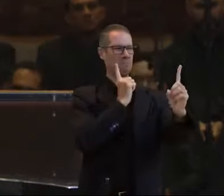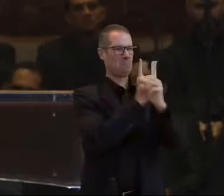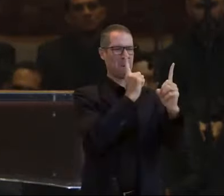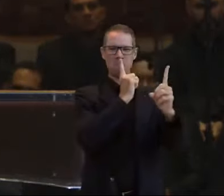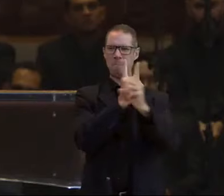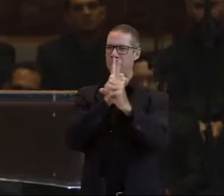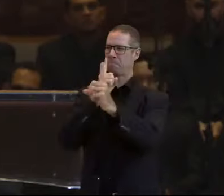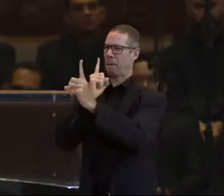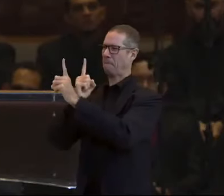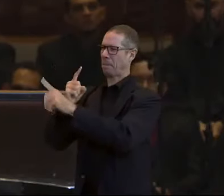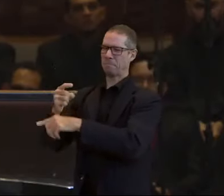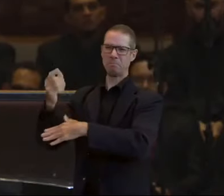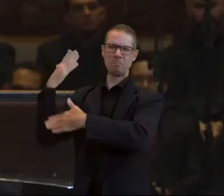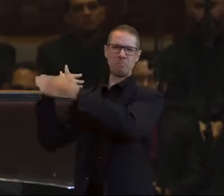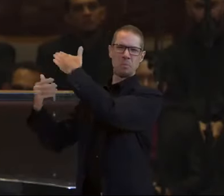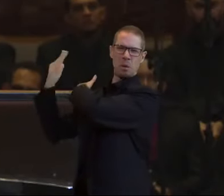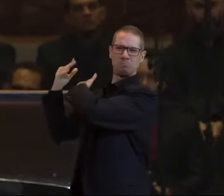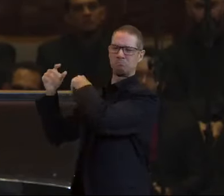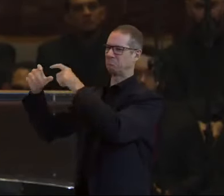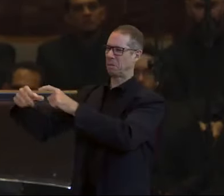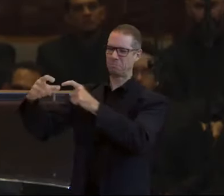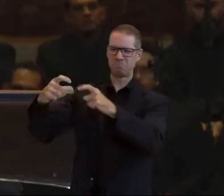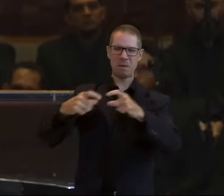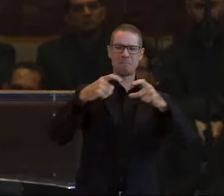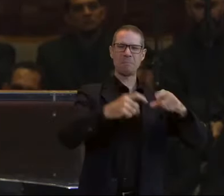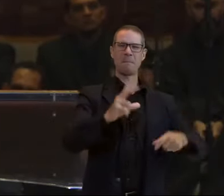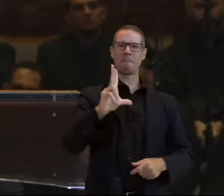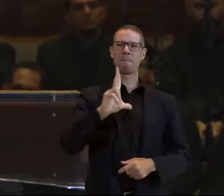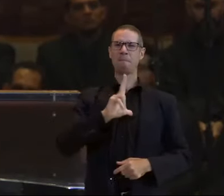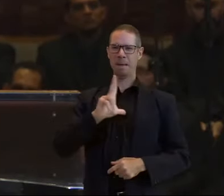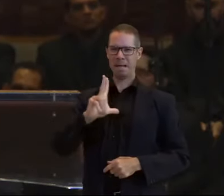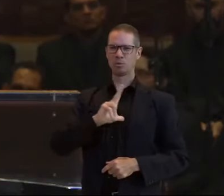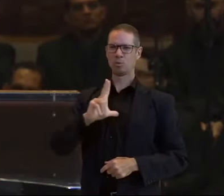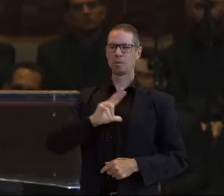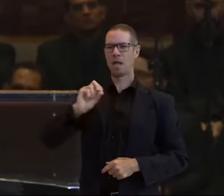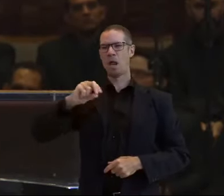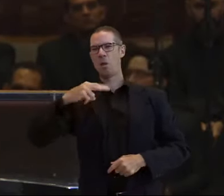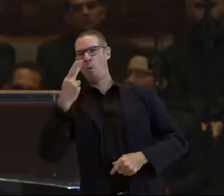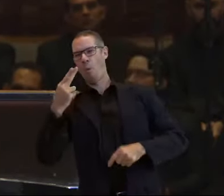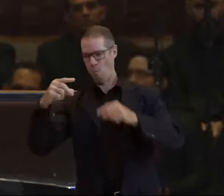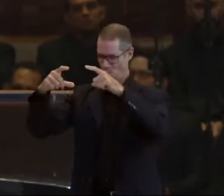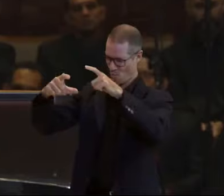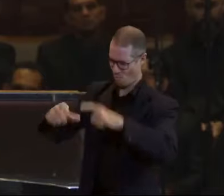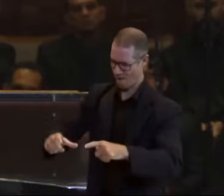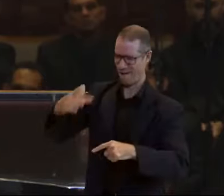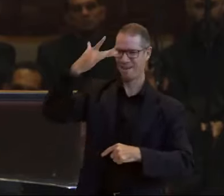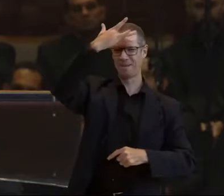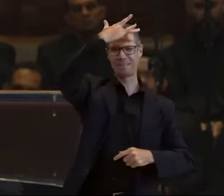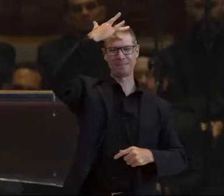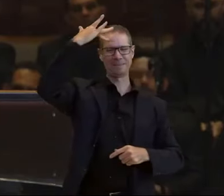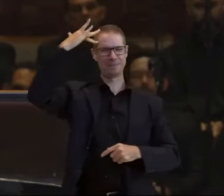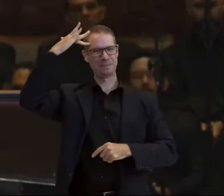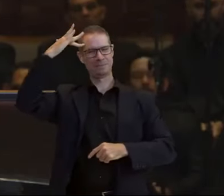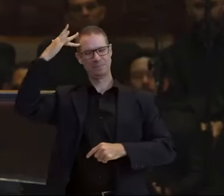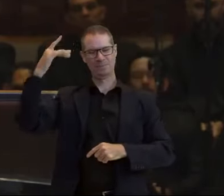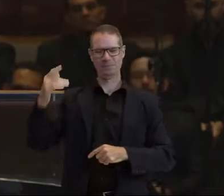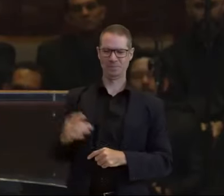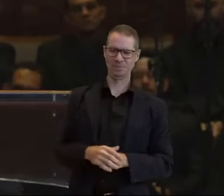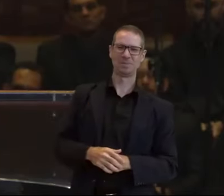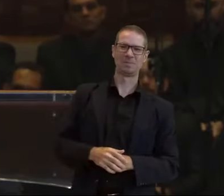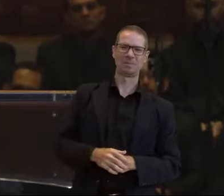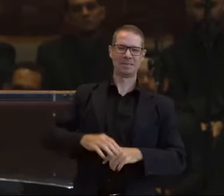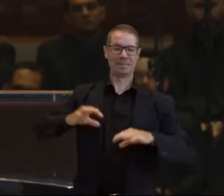e épocas, mas também para o particular, o local, as pessoas. É